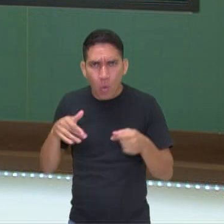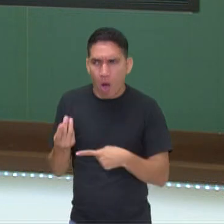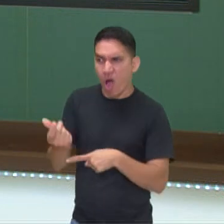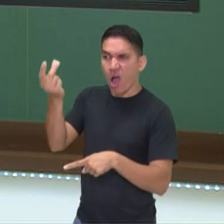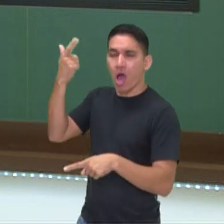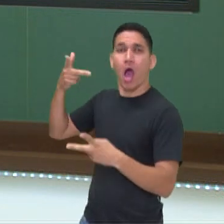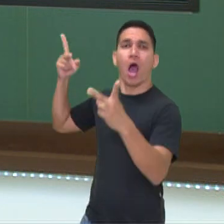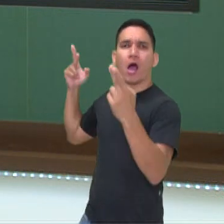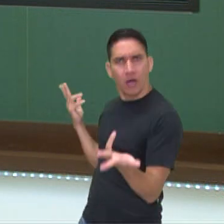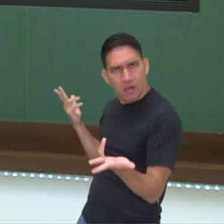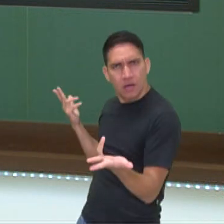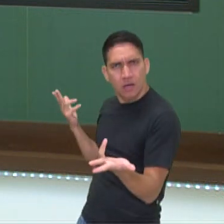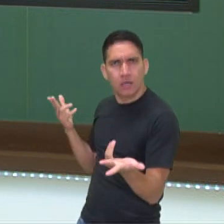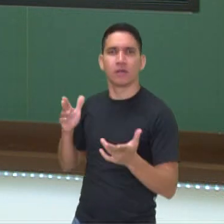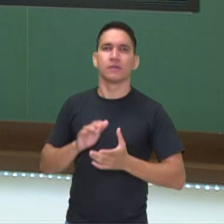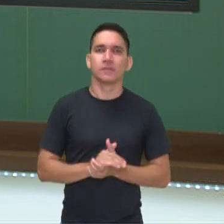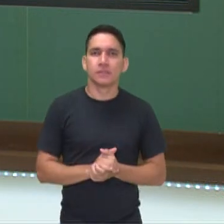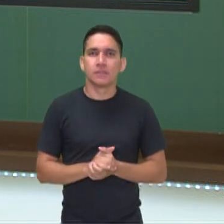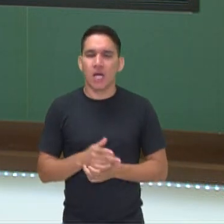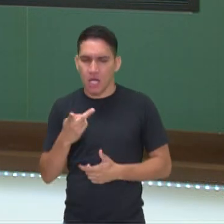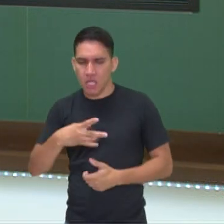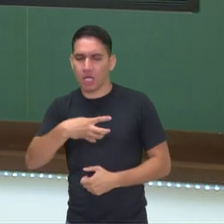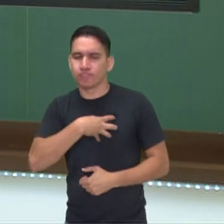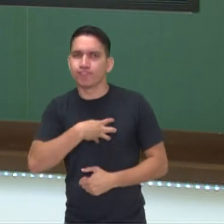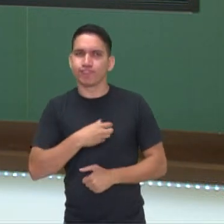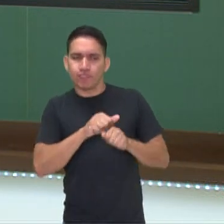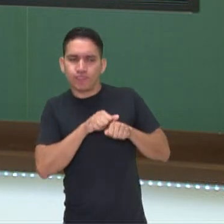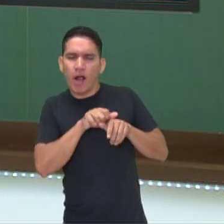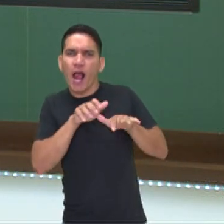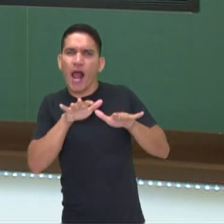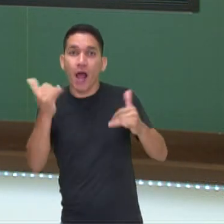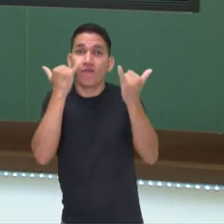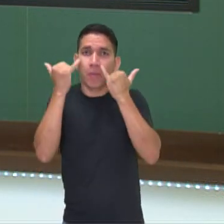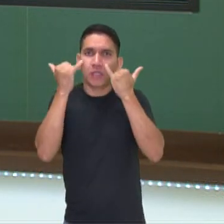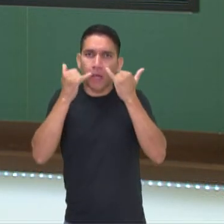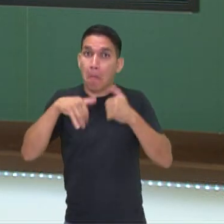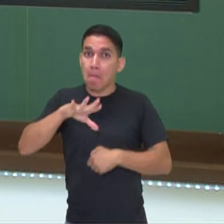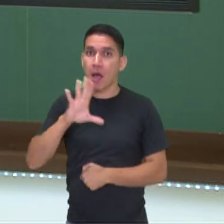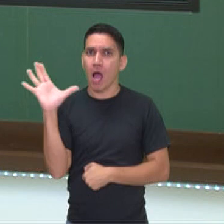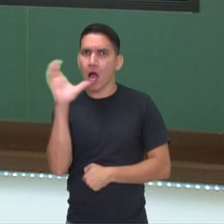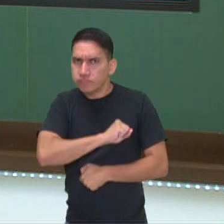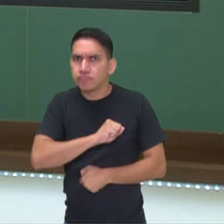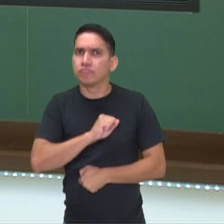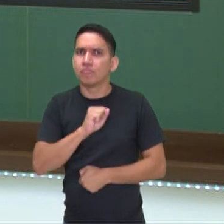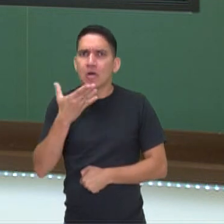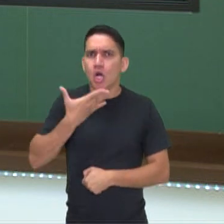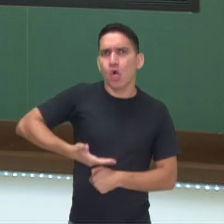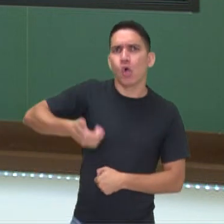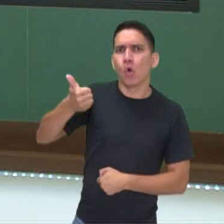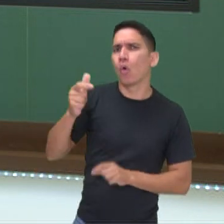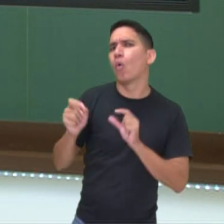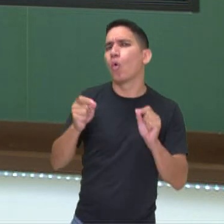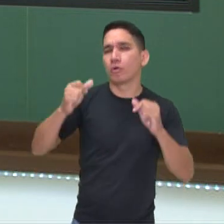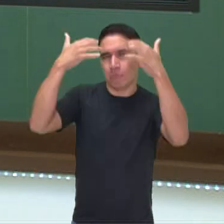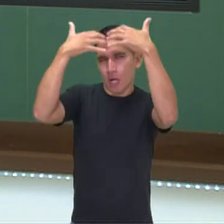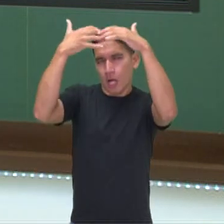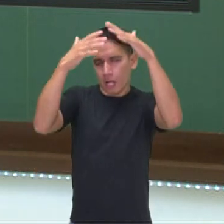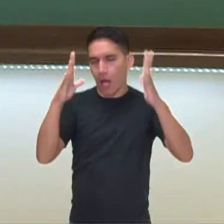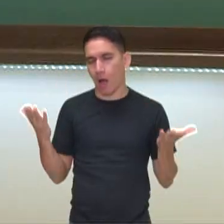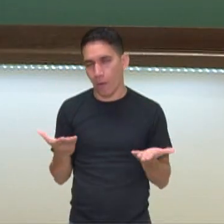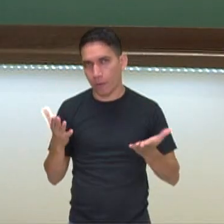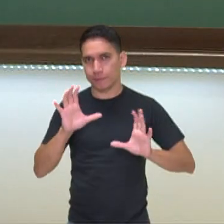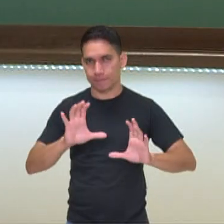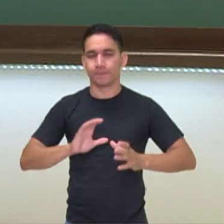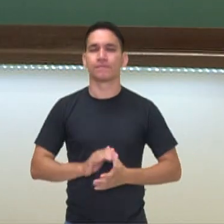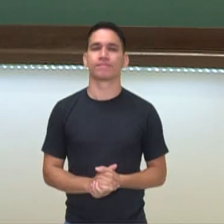no passado? Será que a circulação dessas informações se tornou mais eficiente? Quero que você pense um pouquinho sobre isso.